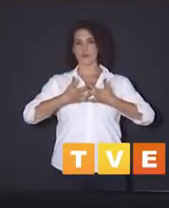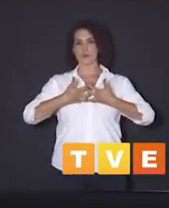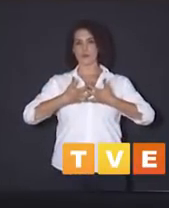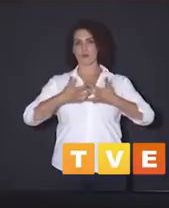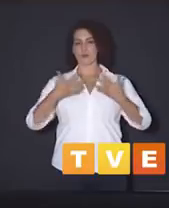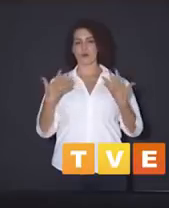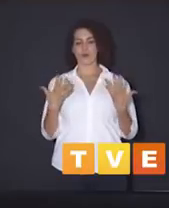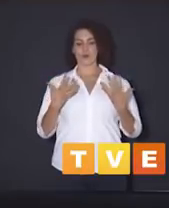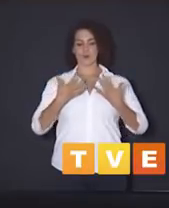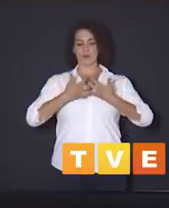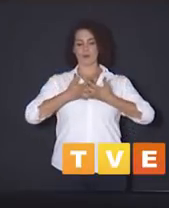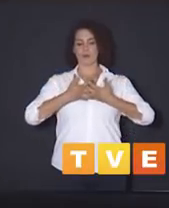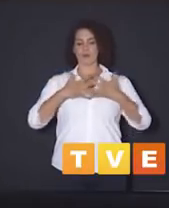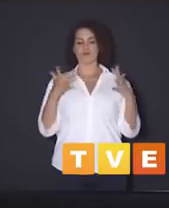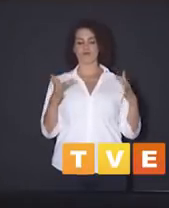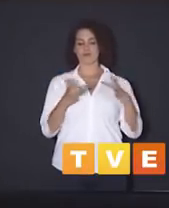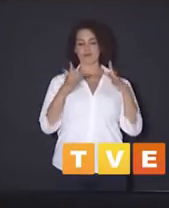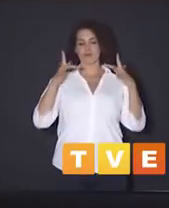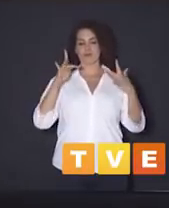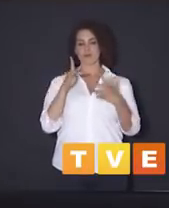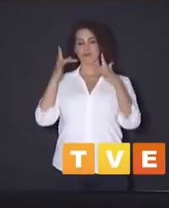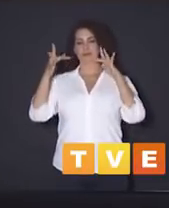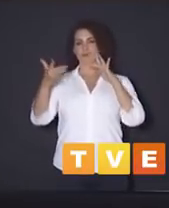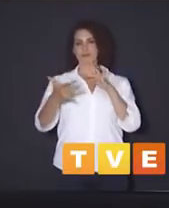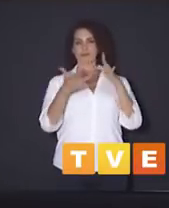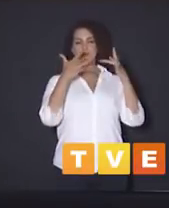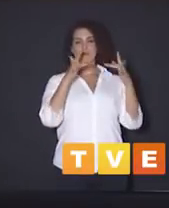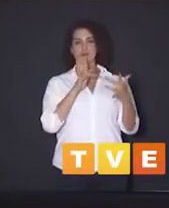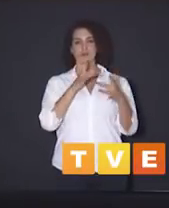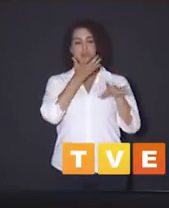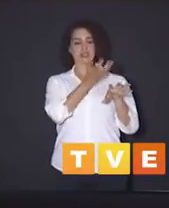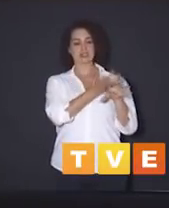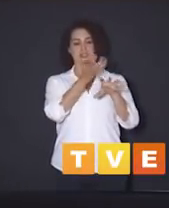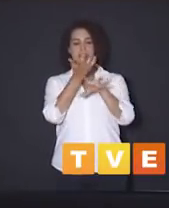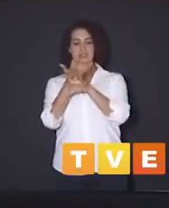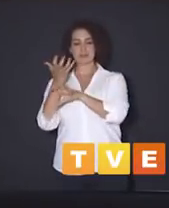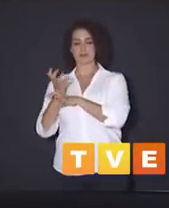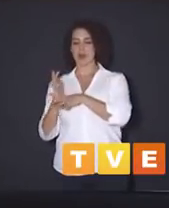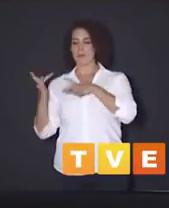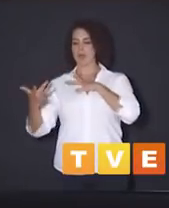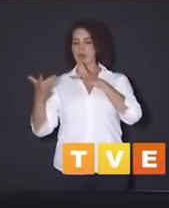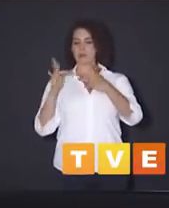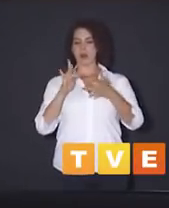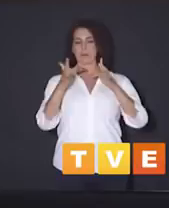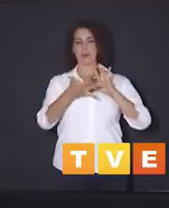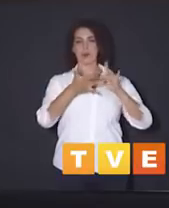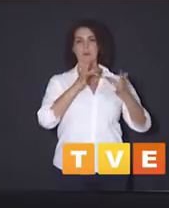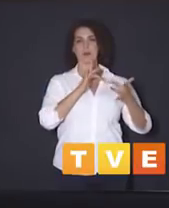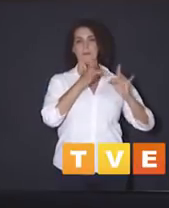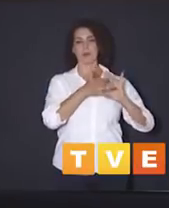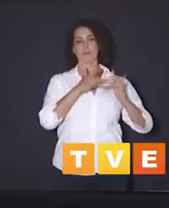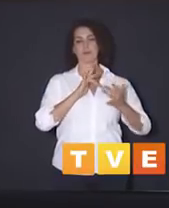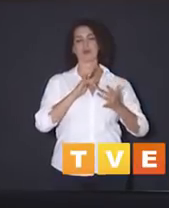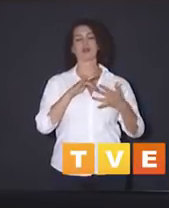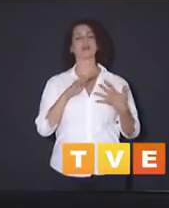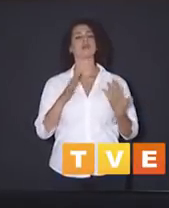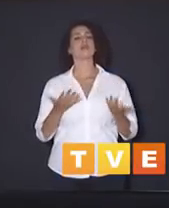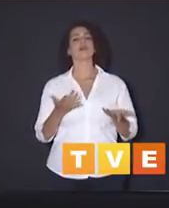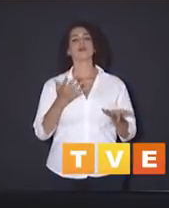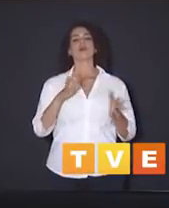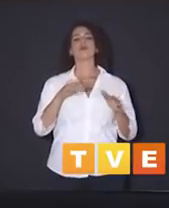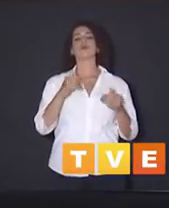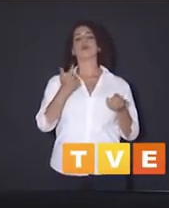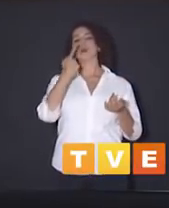interconectividade é e e interdisciplinaridade né que perfis de